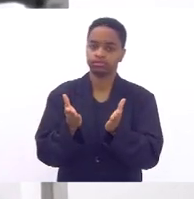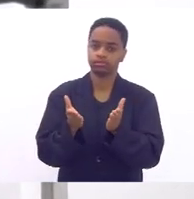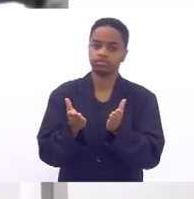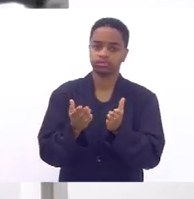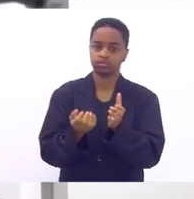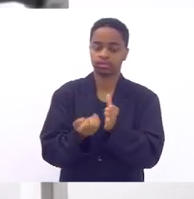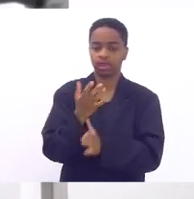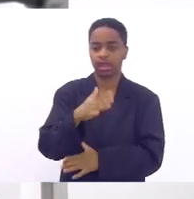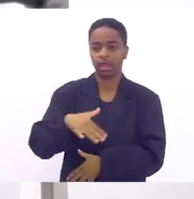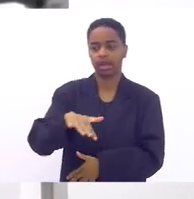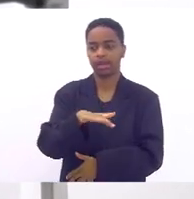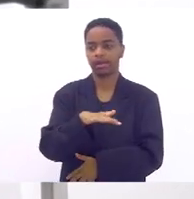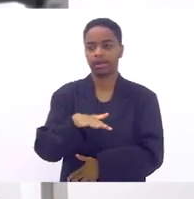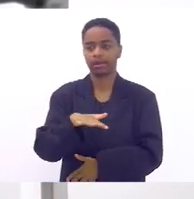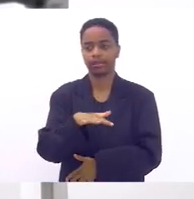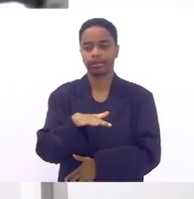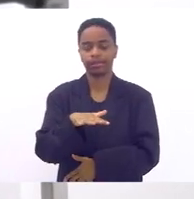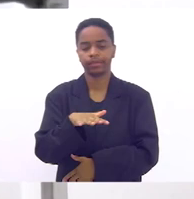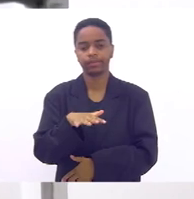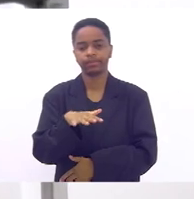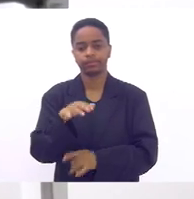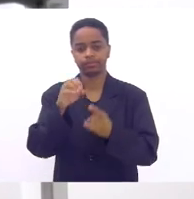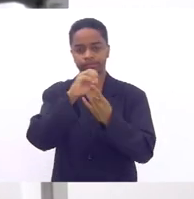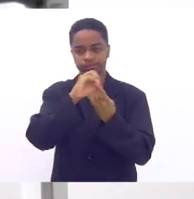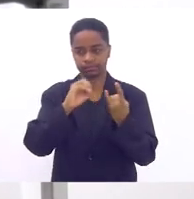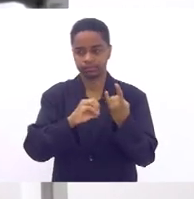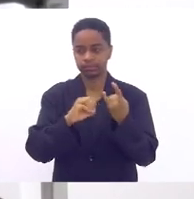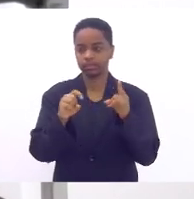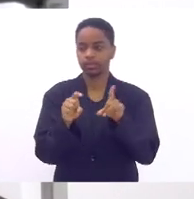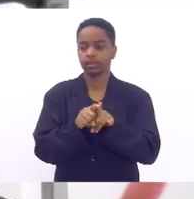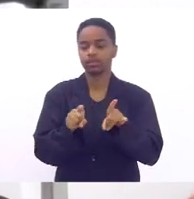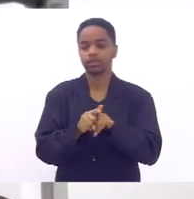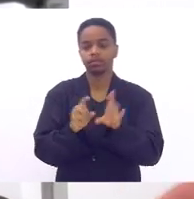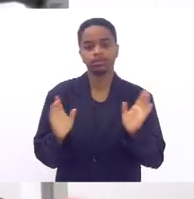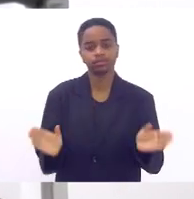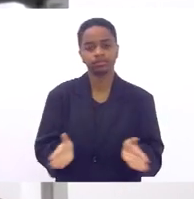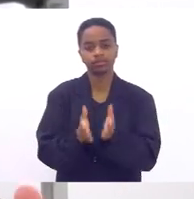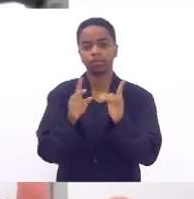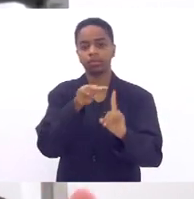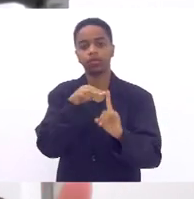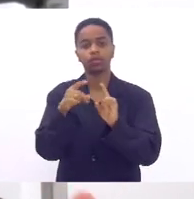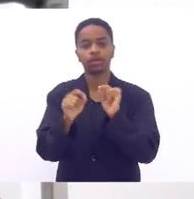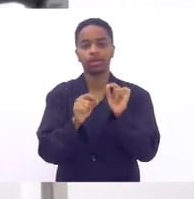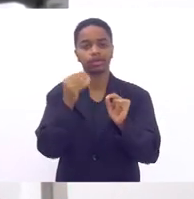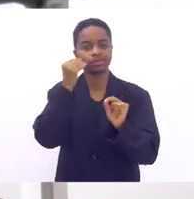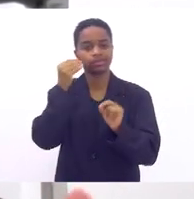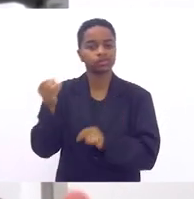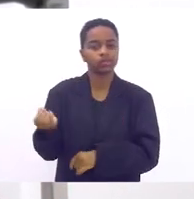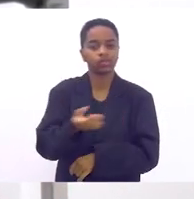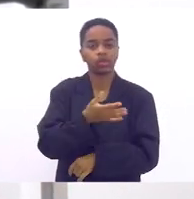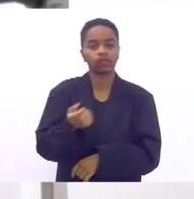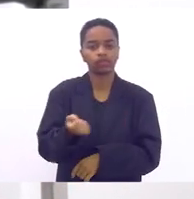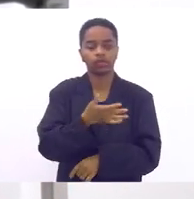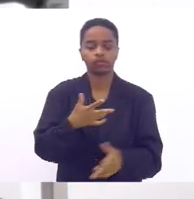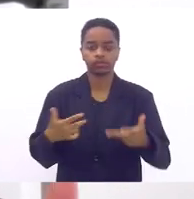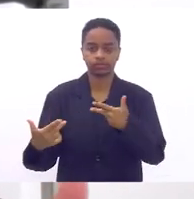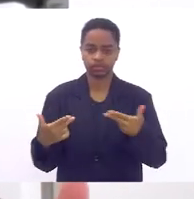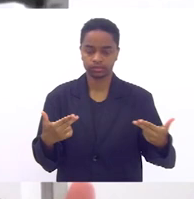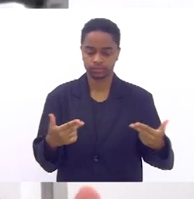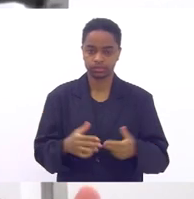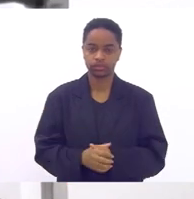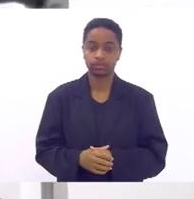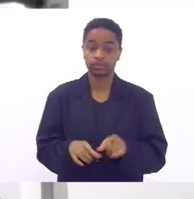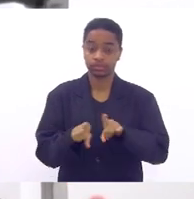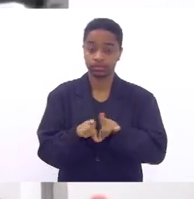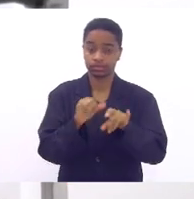setor ali em volta da da da planta da Fiocruz mas também incentivos do ponto de vista de inovação eh disso para vocês